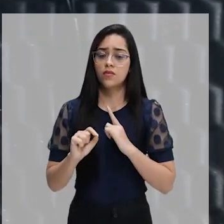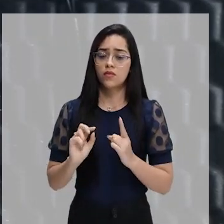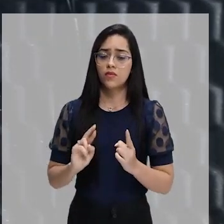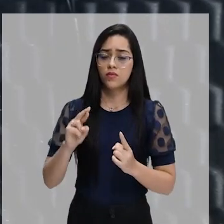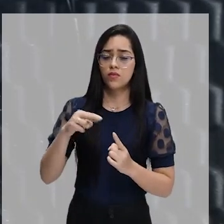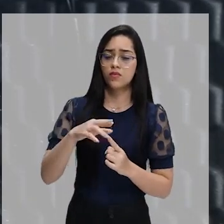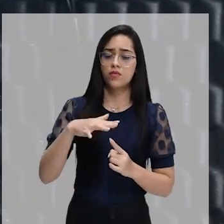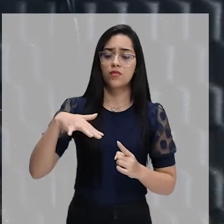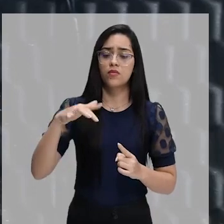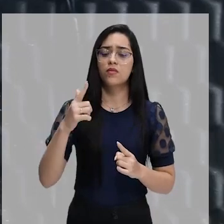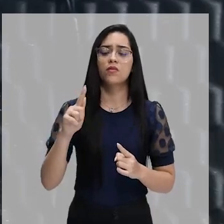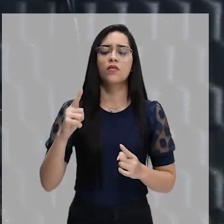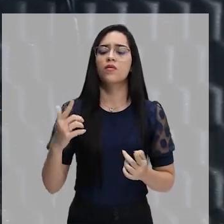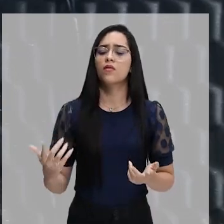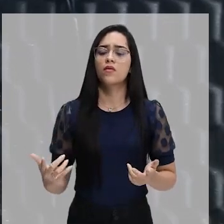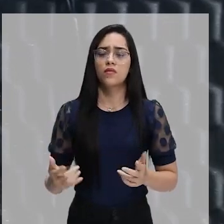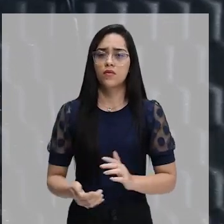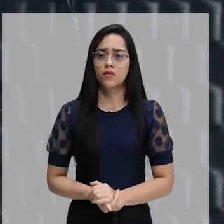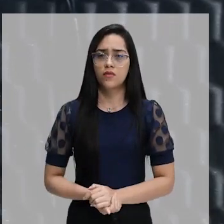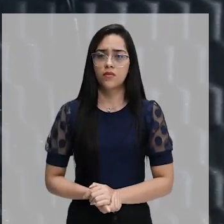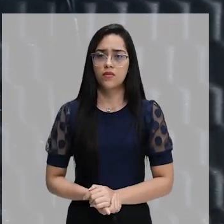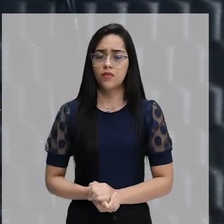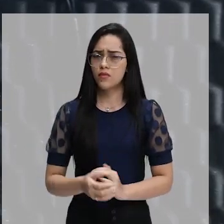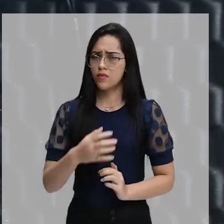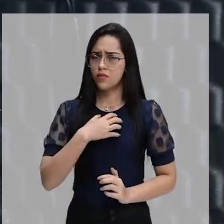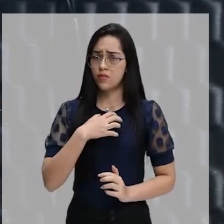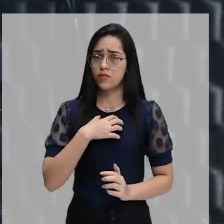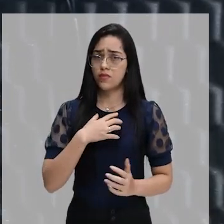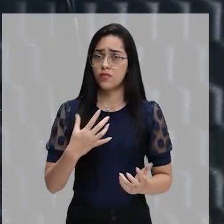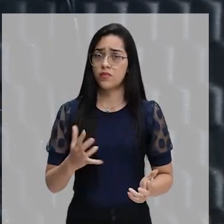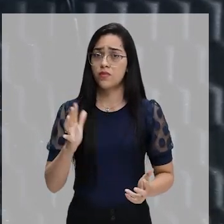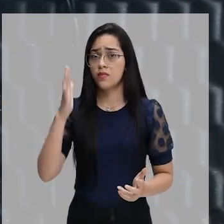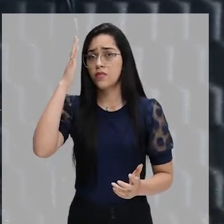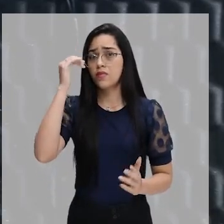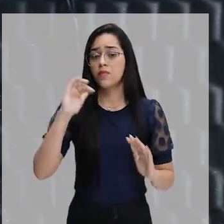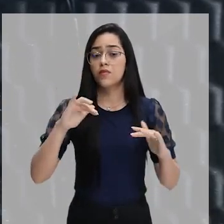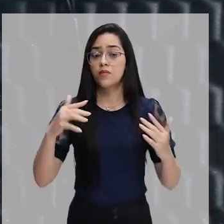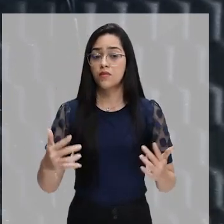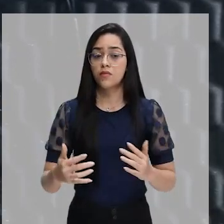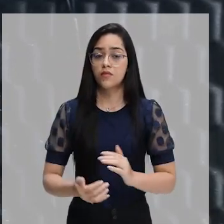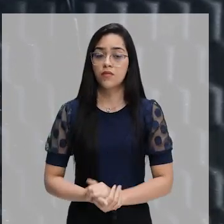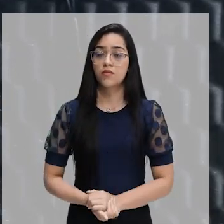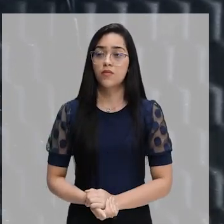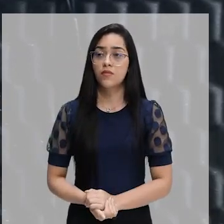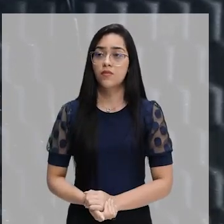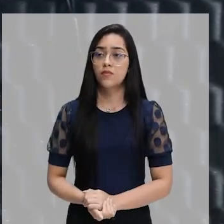referência espacial, geográfica e sentimental? Já sabe qual é a resposta?